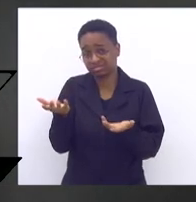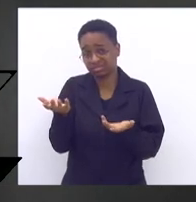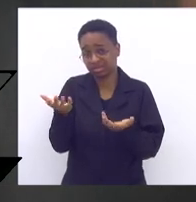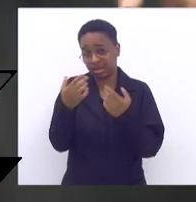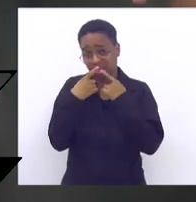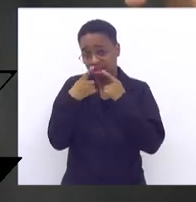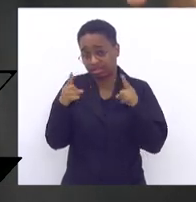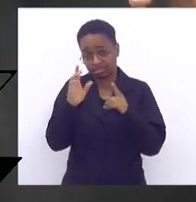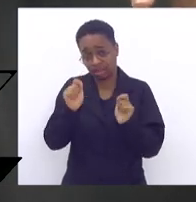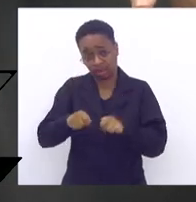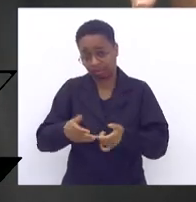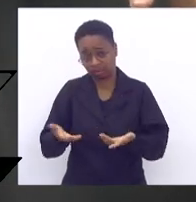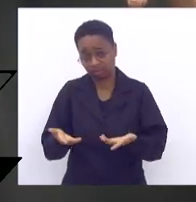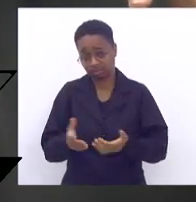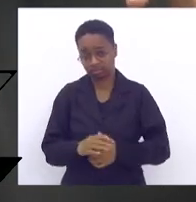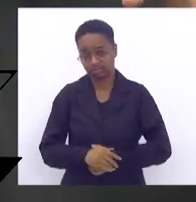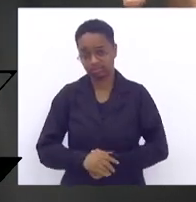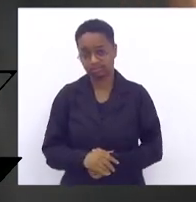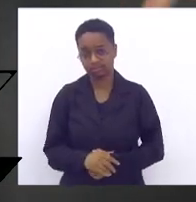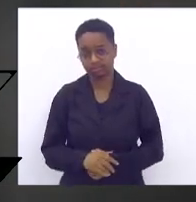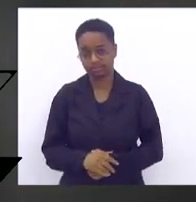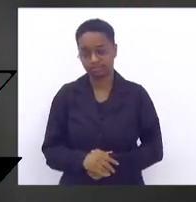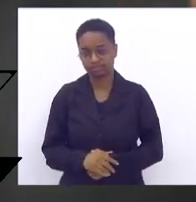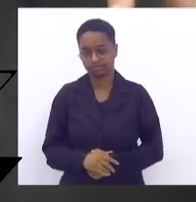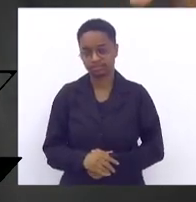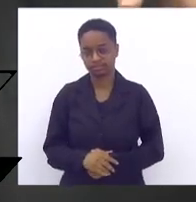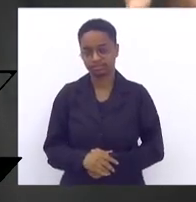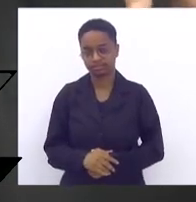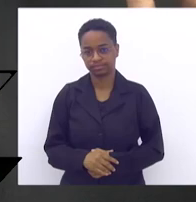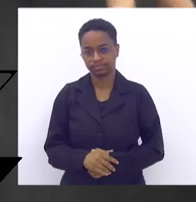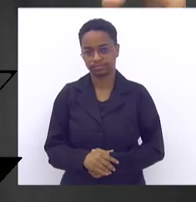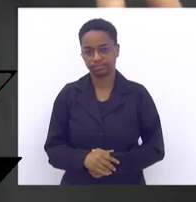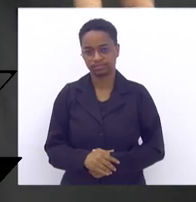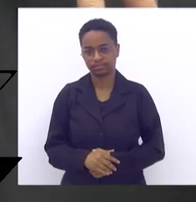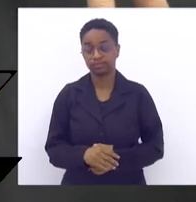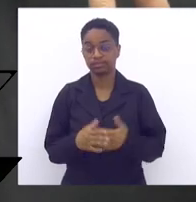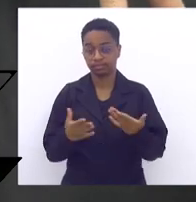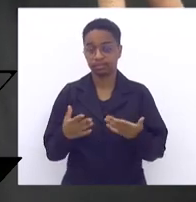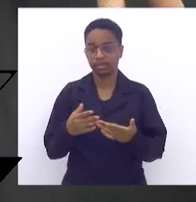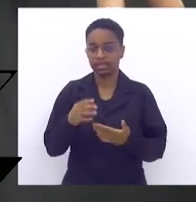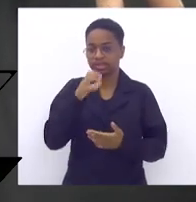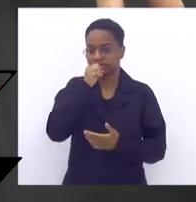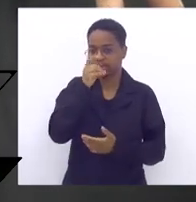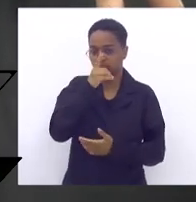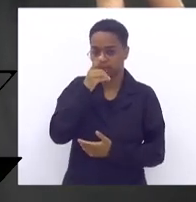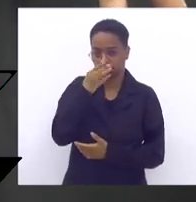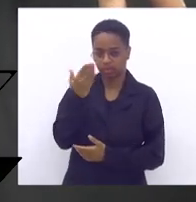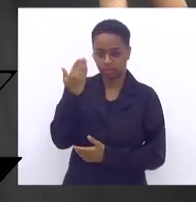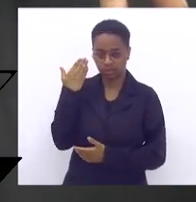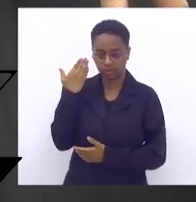contestado, né? E por acaso, nesse final de semana,